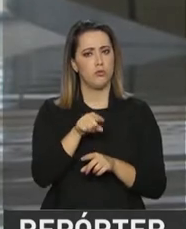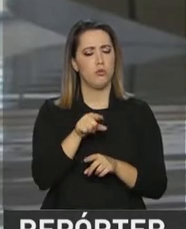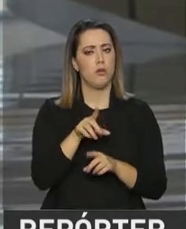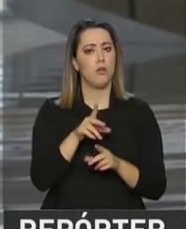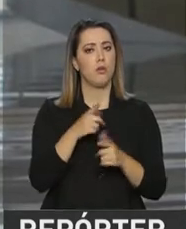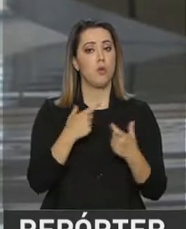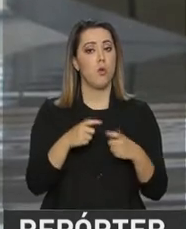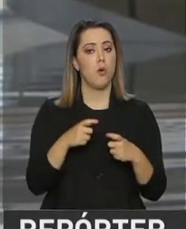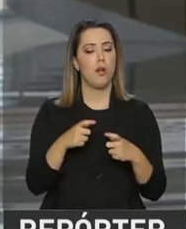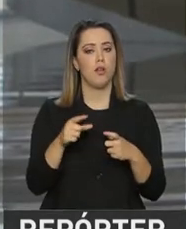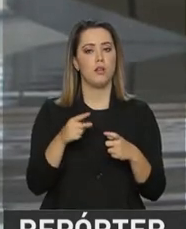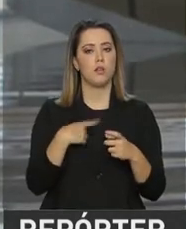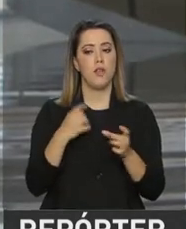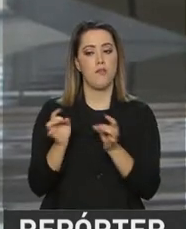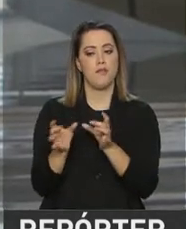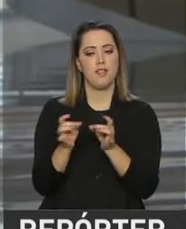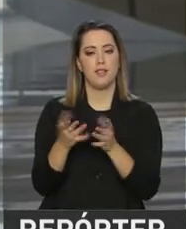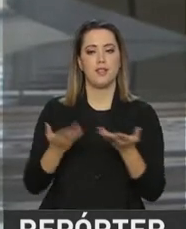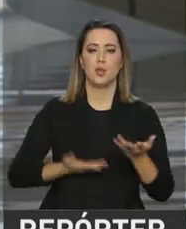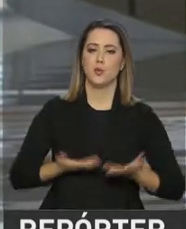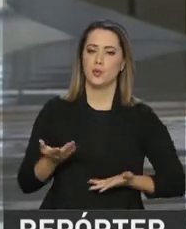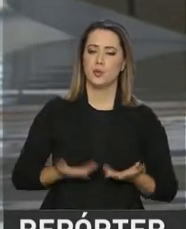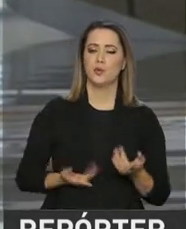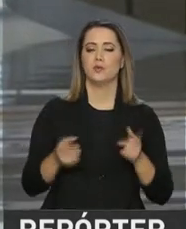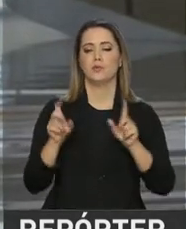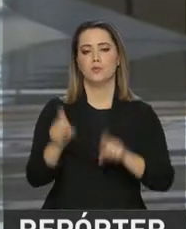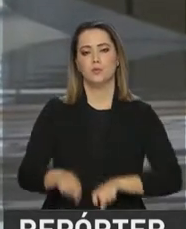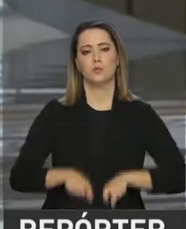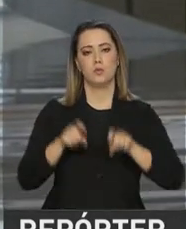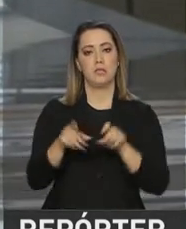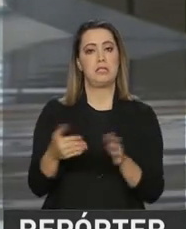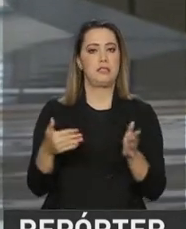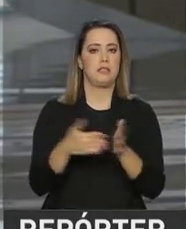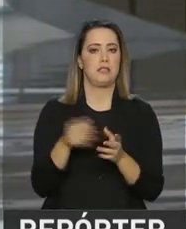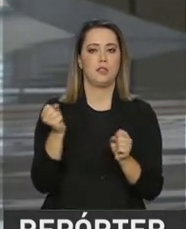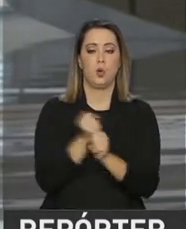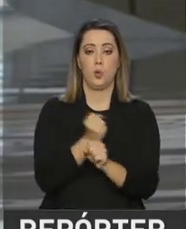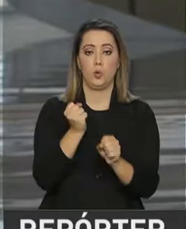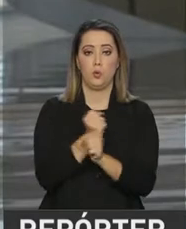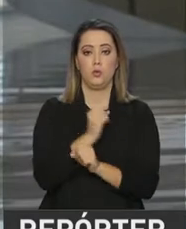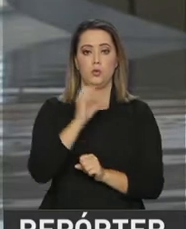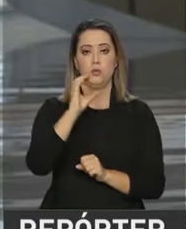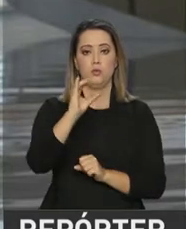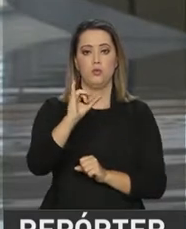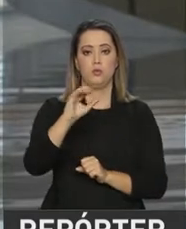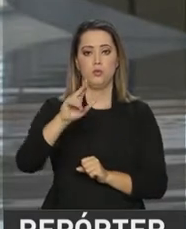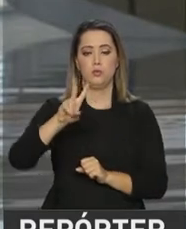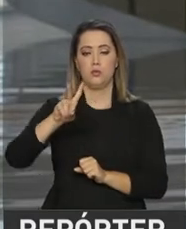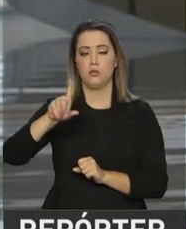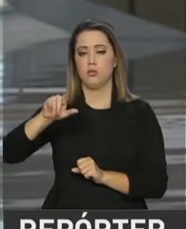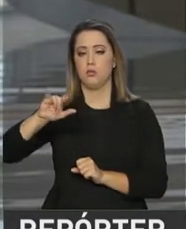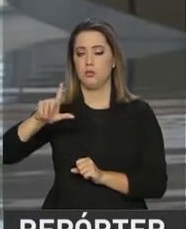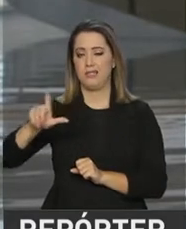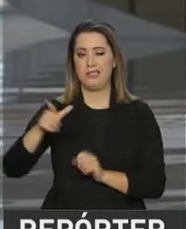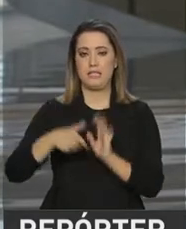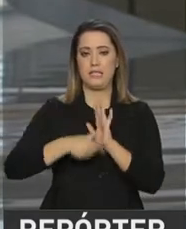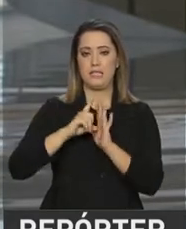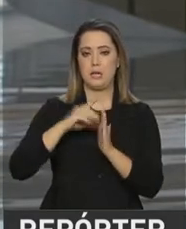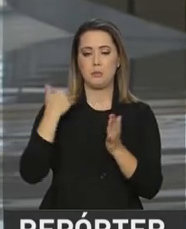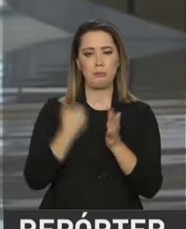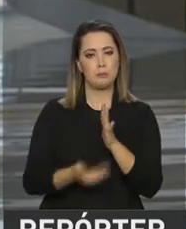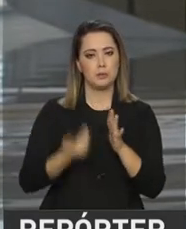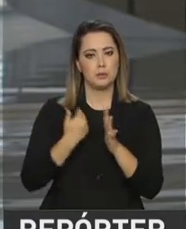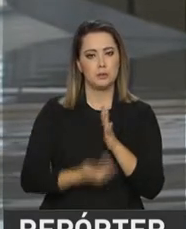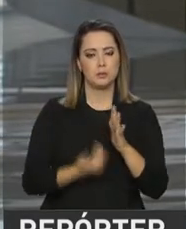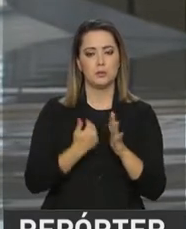comércio nos serviços na agropecuária e até na construção civil que vinha com um histórico de dados